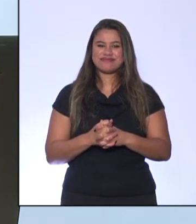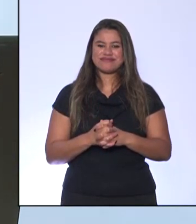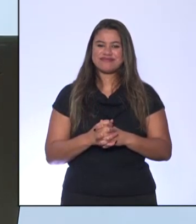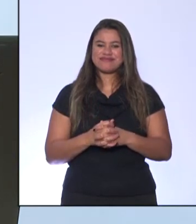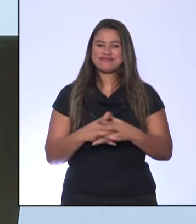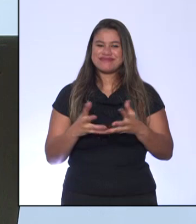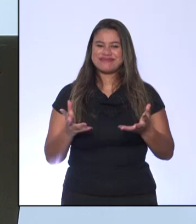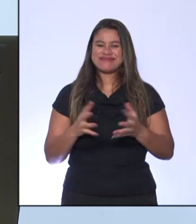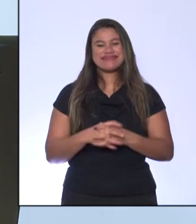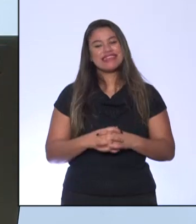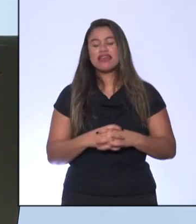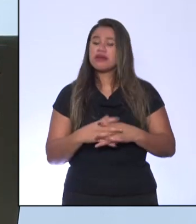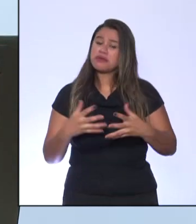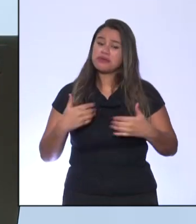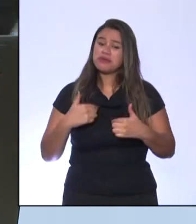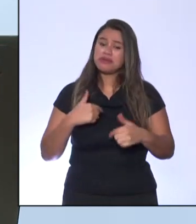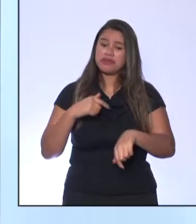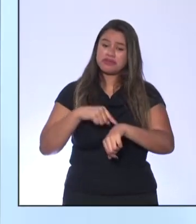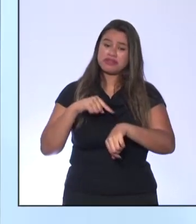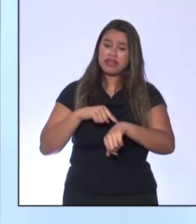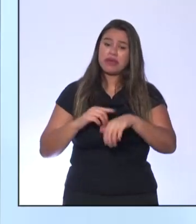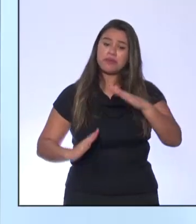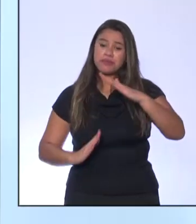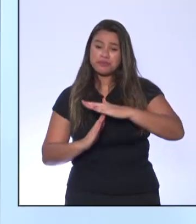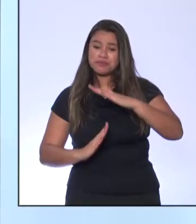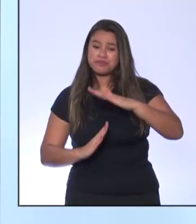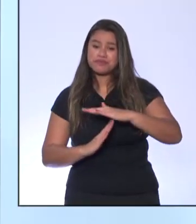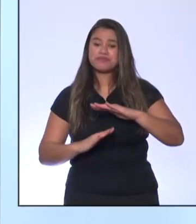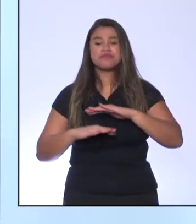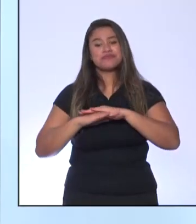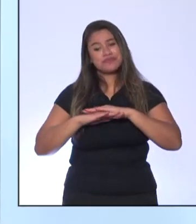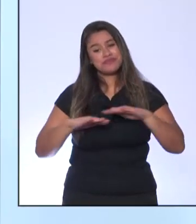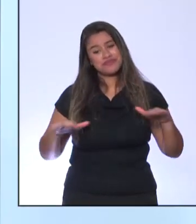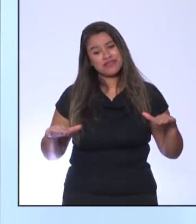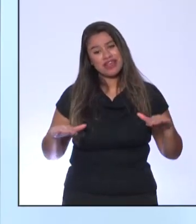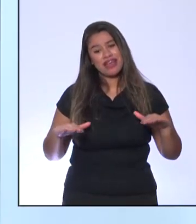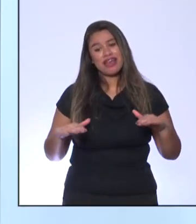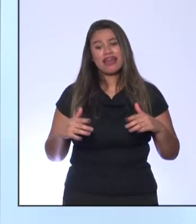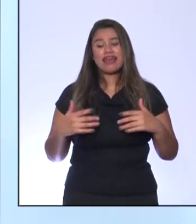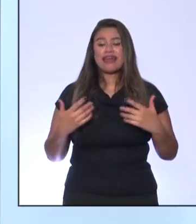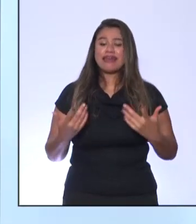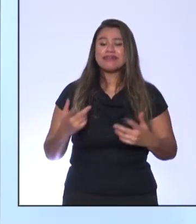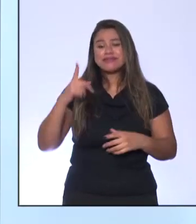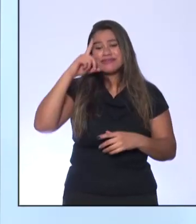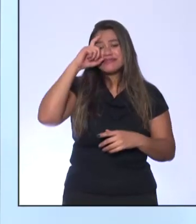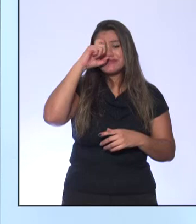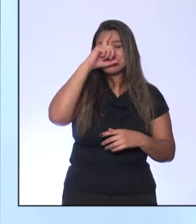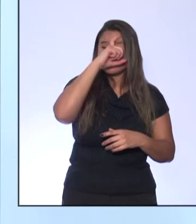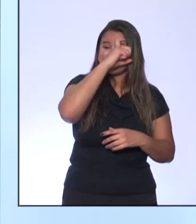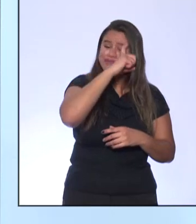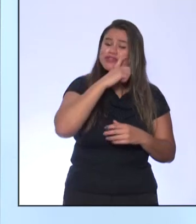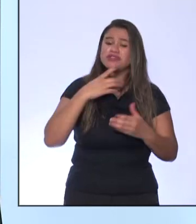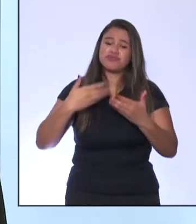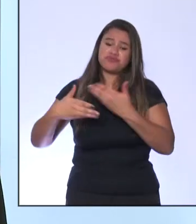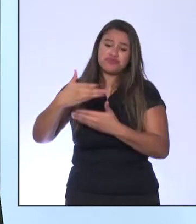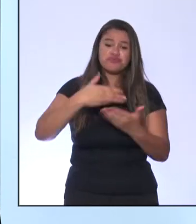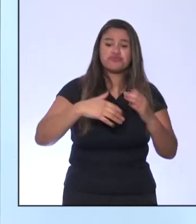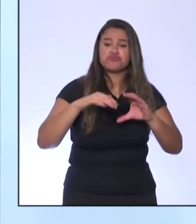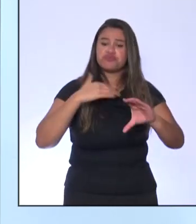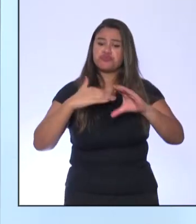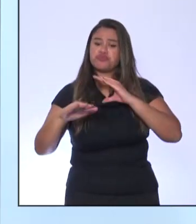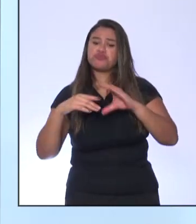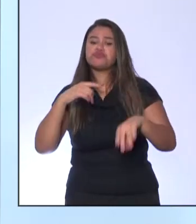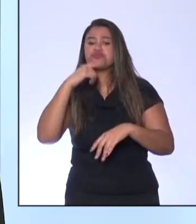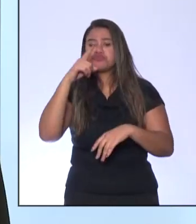Pode conduzir, Roberta. Nosso tempo está acabando. É uma pena que as nossas interações não tenham sido feitas,